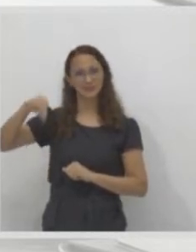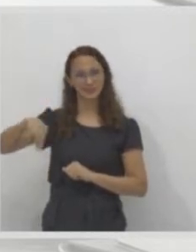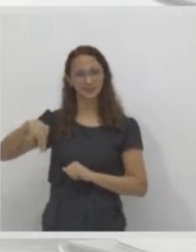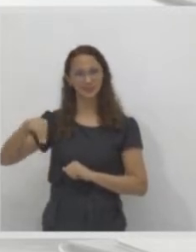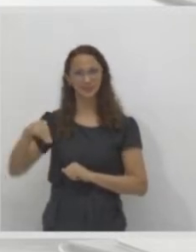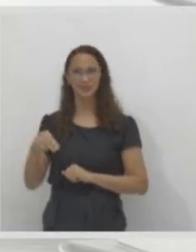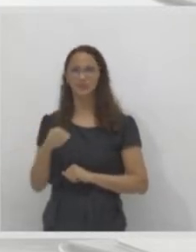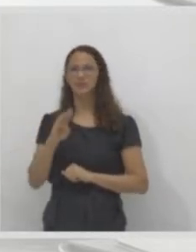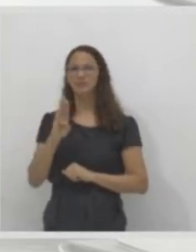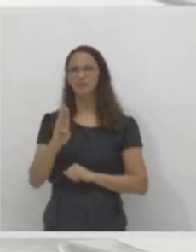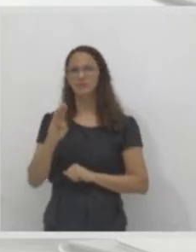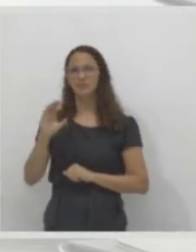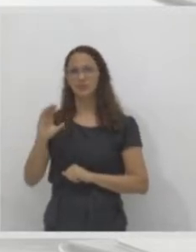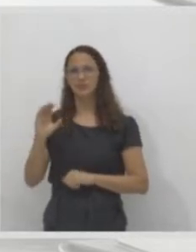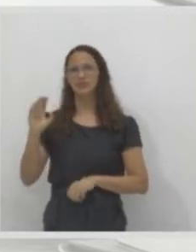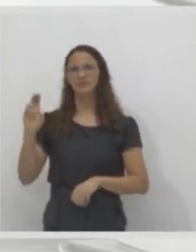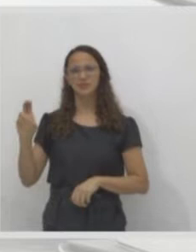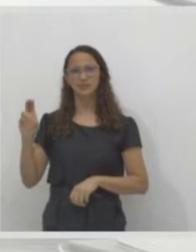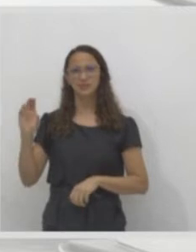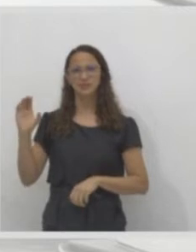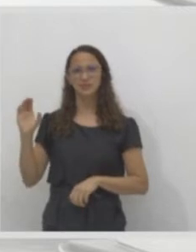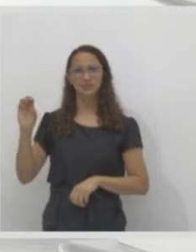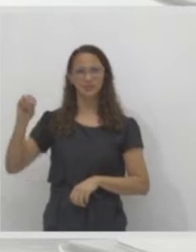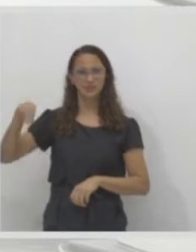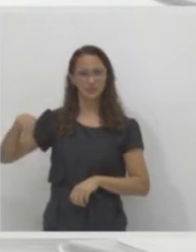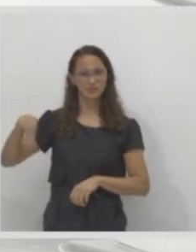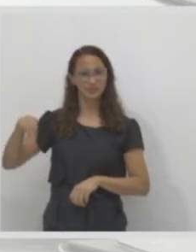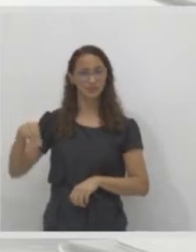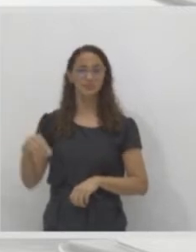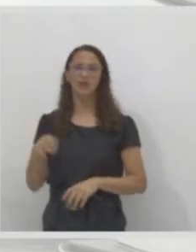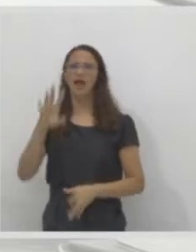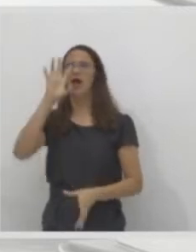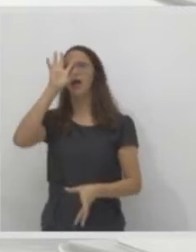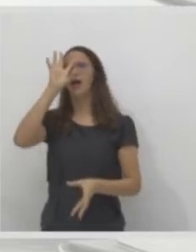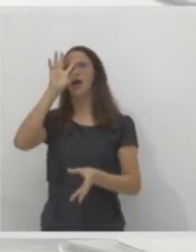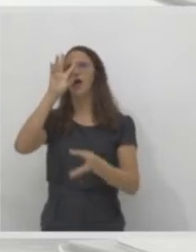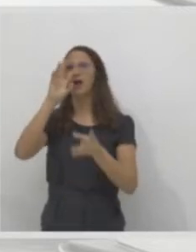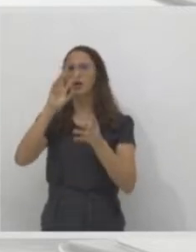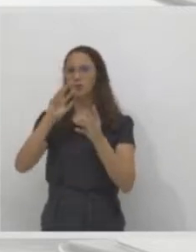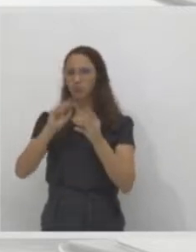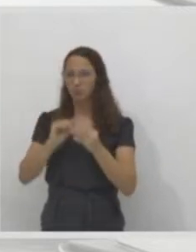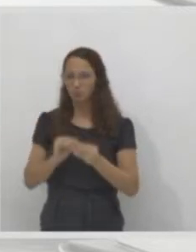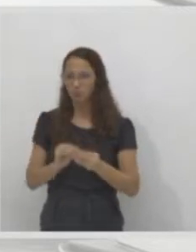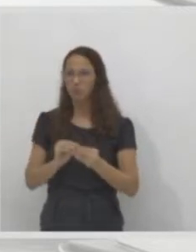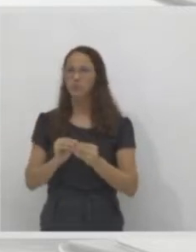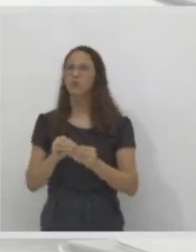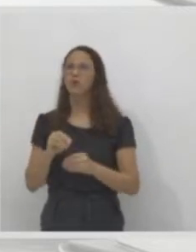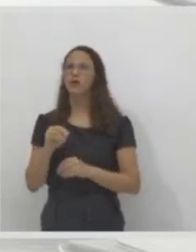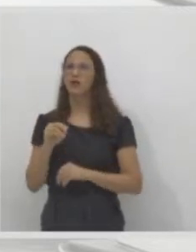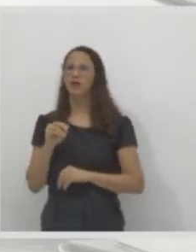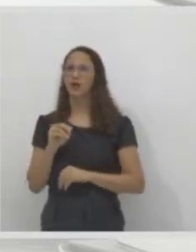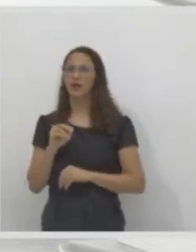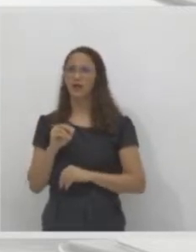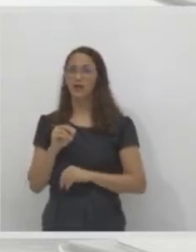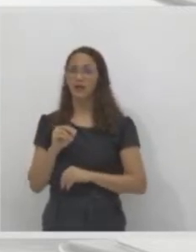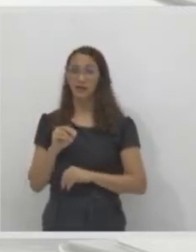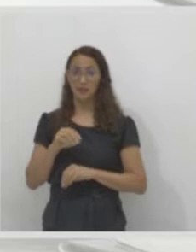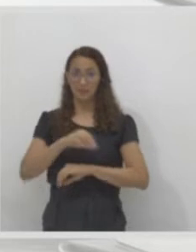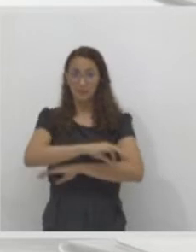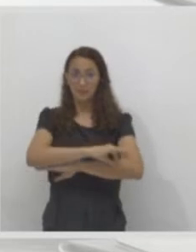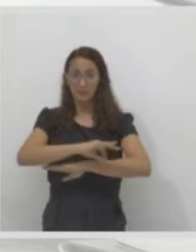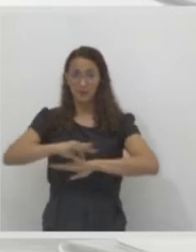BC, 5 centímetros. Então, eu posso concluir com vocês que eu tenho a medida